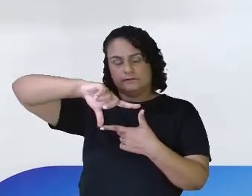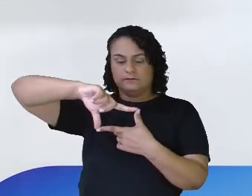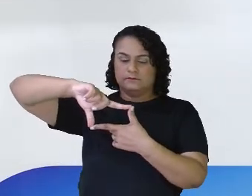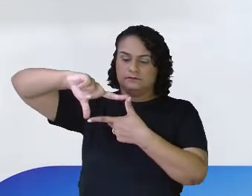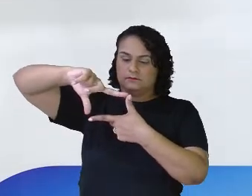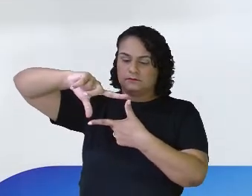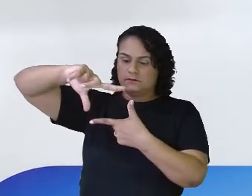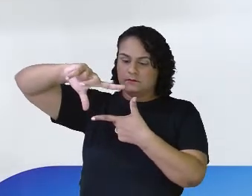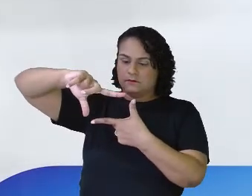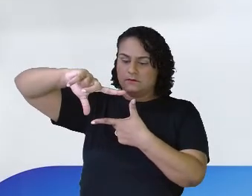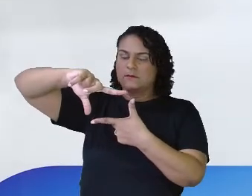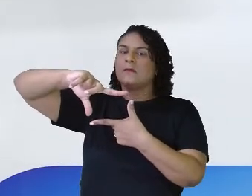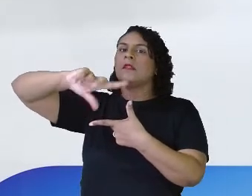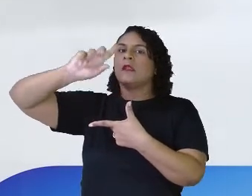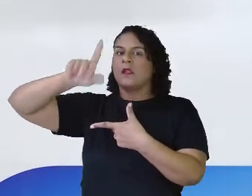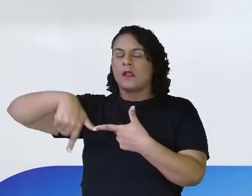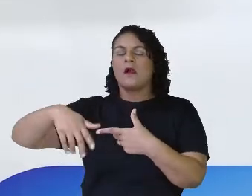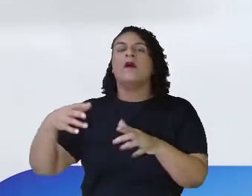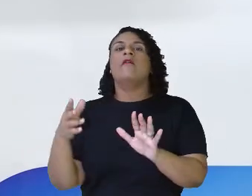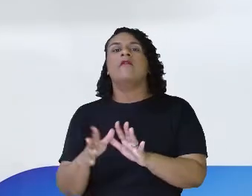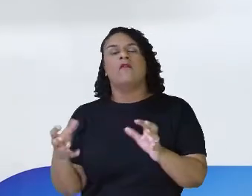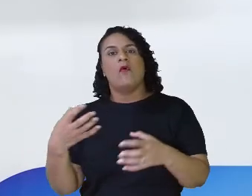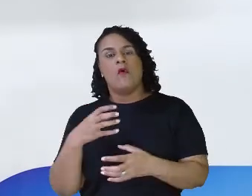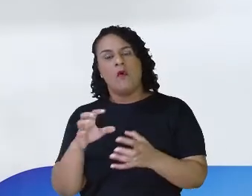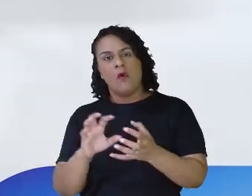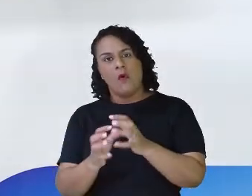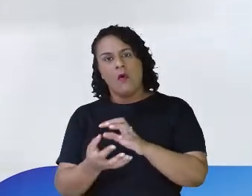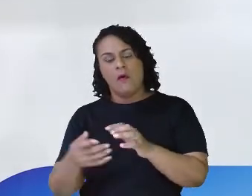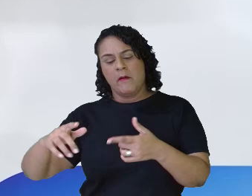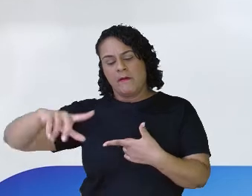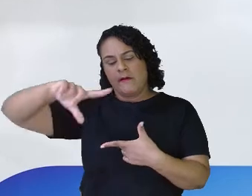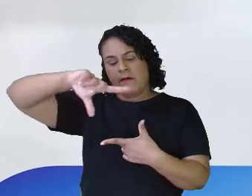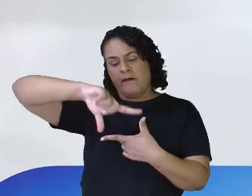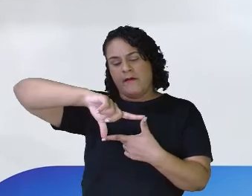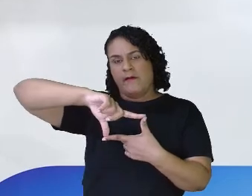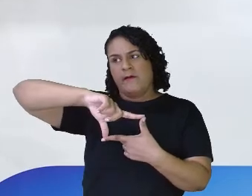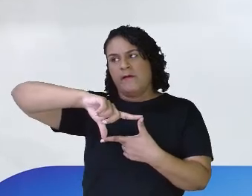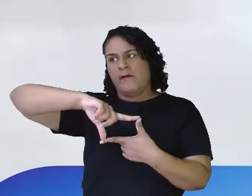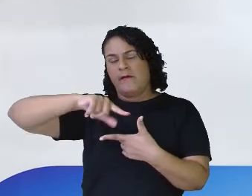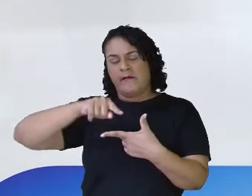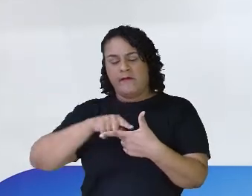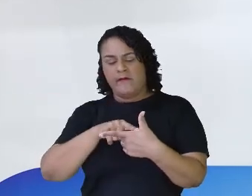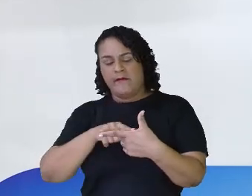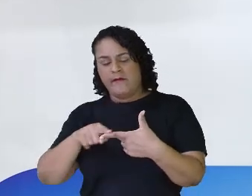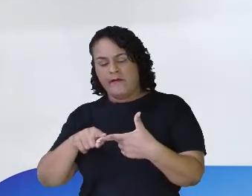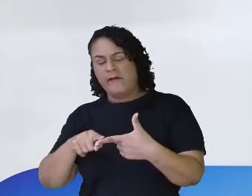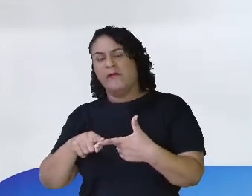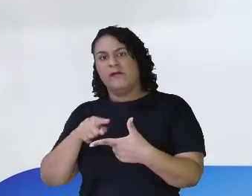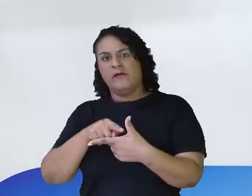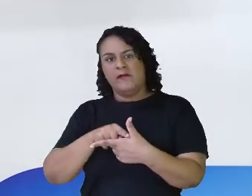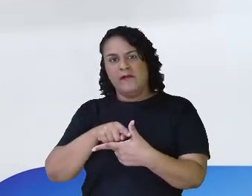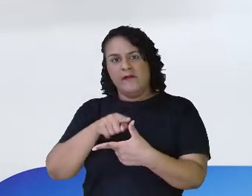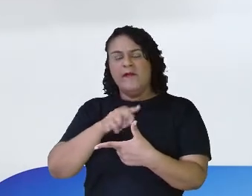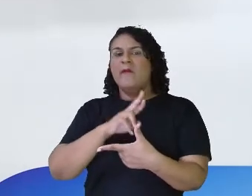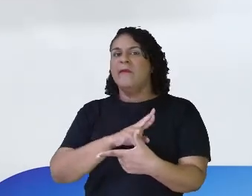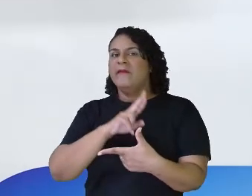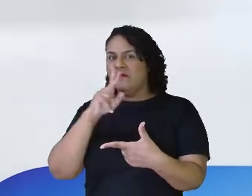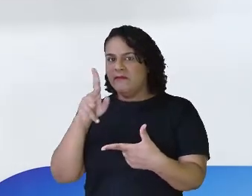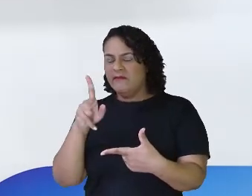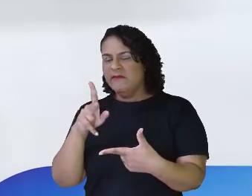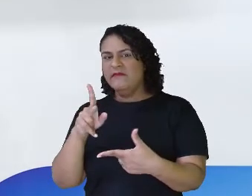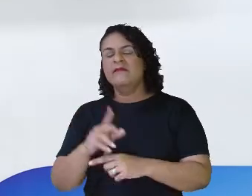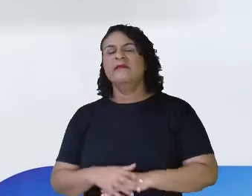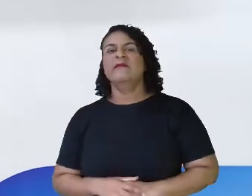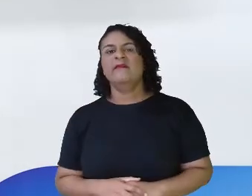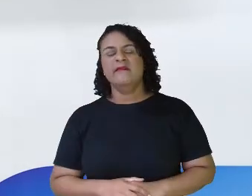chocolate com formato retangular. A minha base tem um tamanho e a minha altura tem